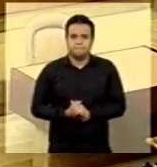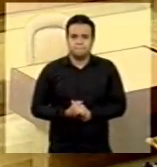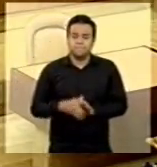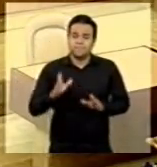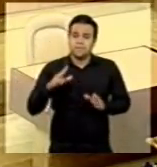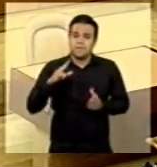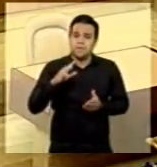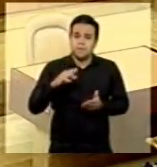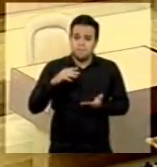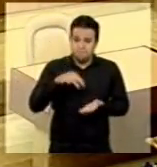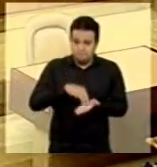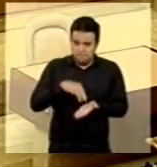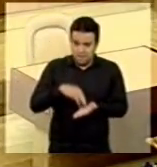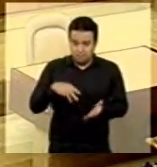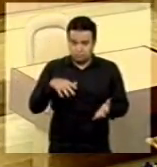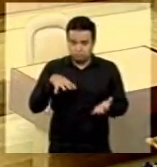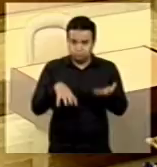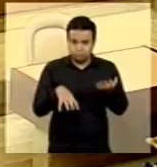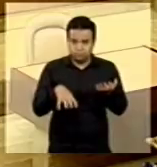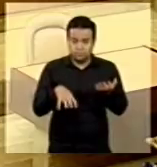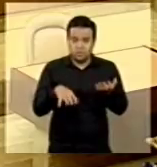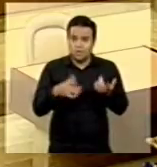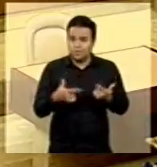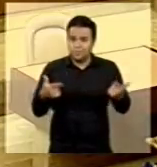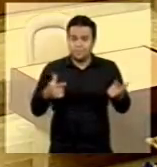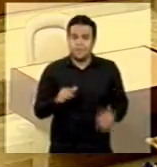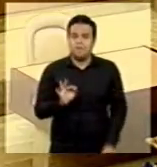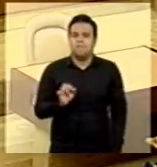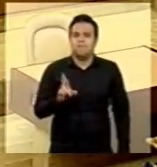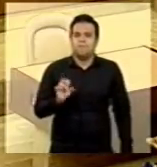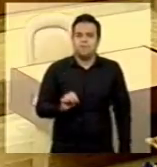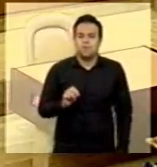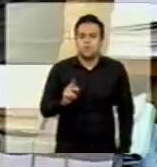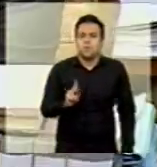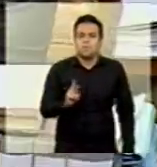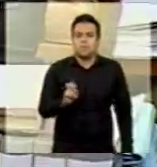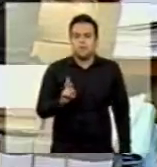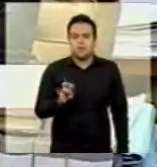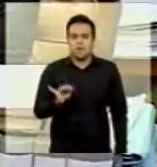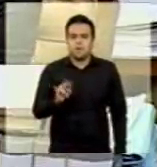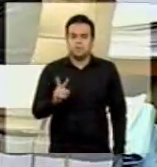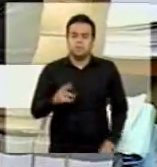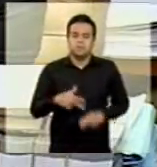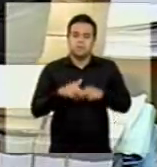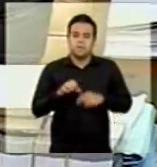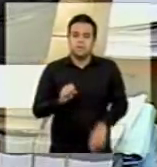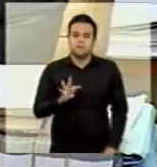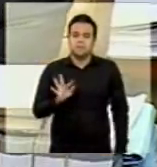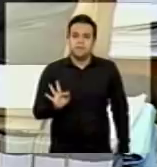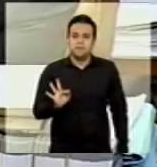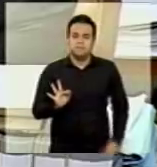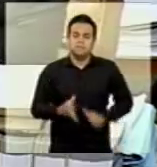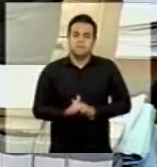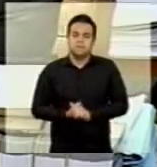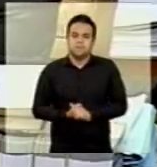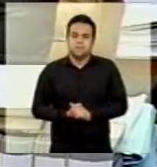Nacional jamais tiveram prerrogativa de foro em matéria penal perante esta Corte, sob a égide das